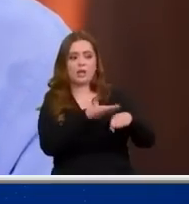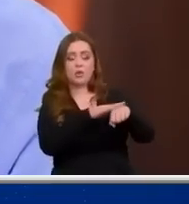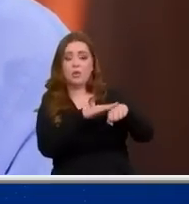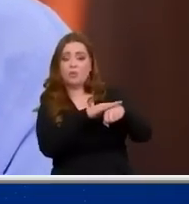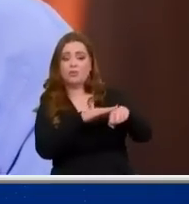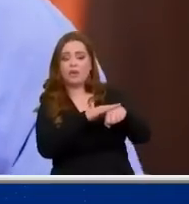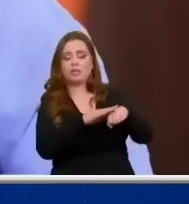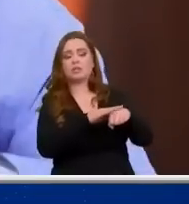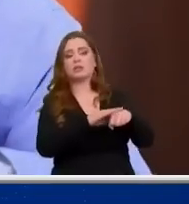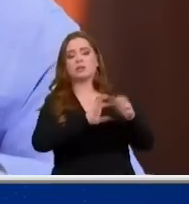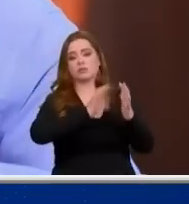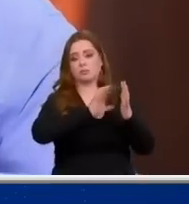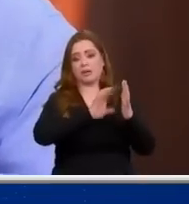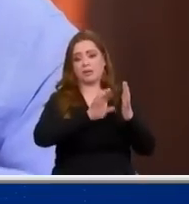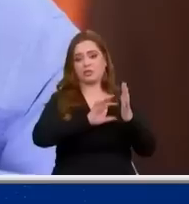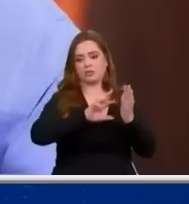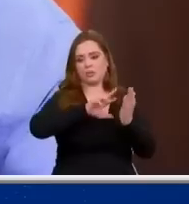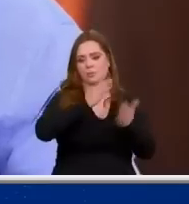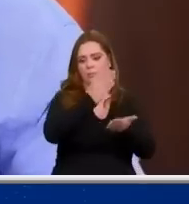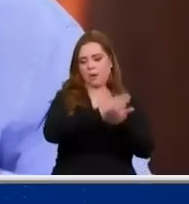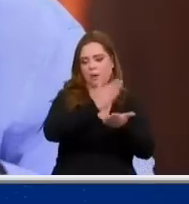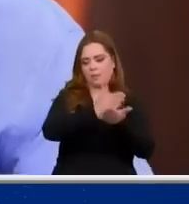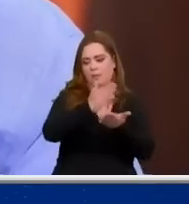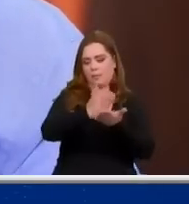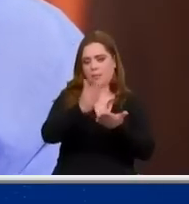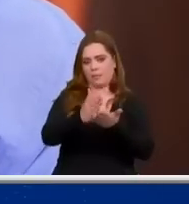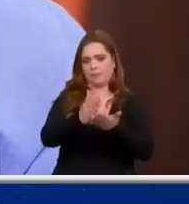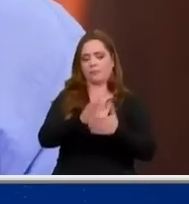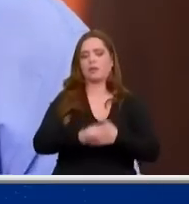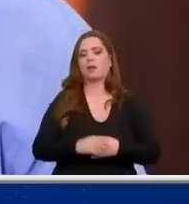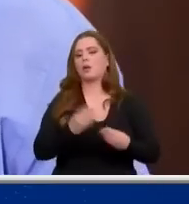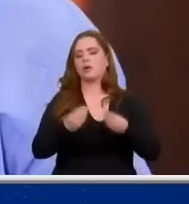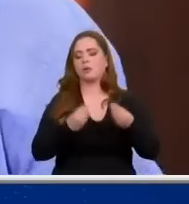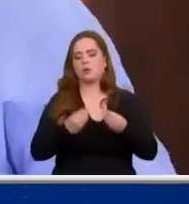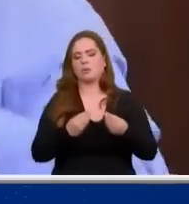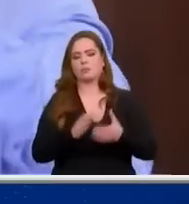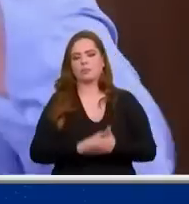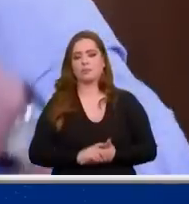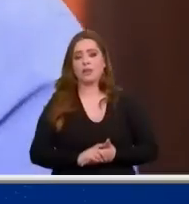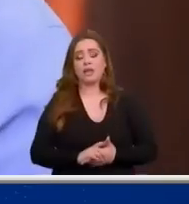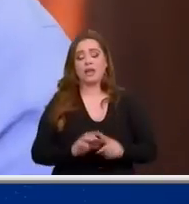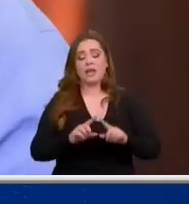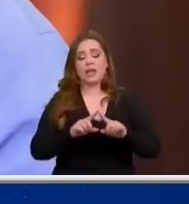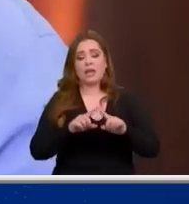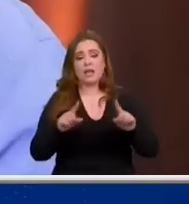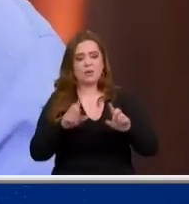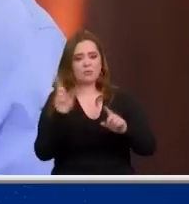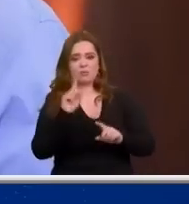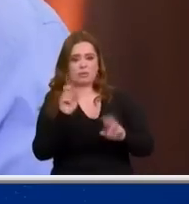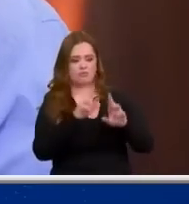é que esse governo chegará ileso até o final de 2026